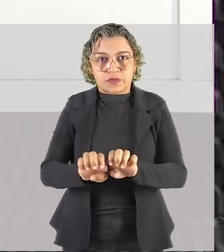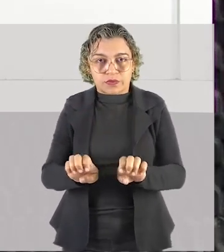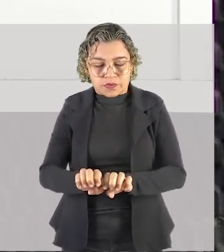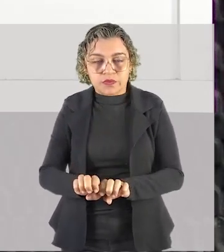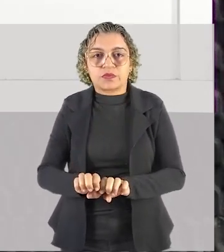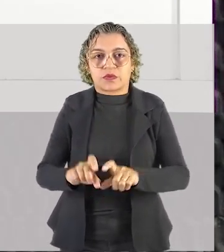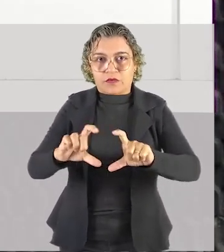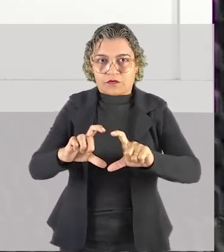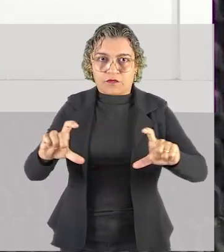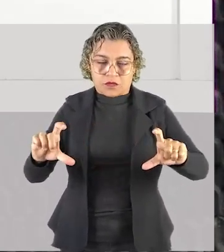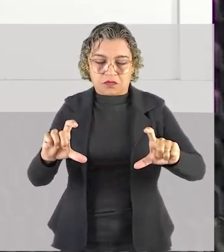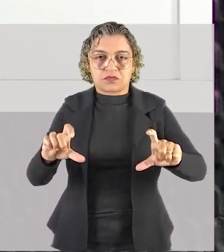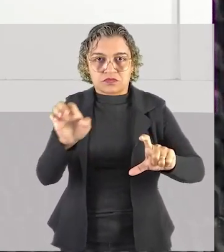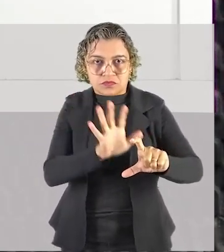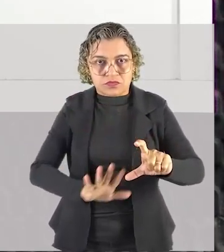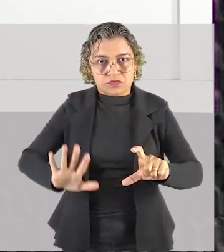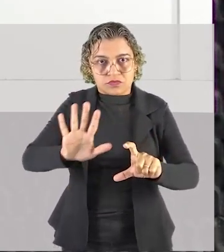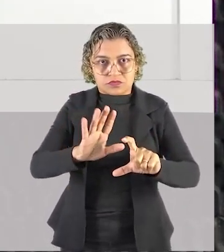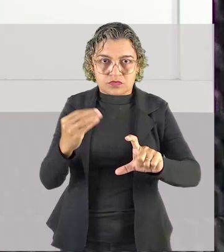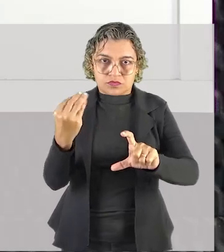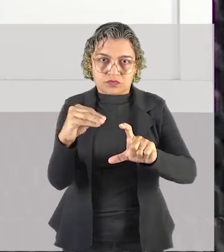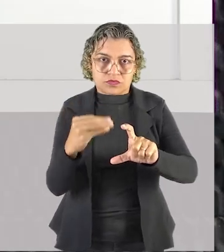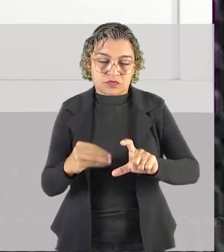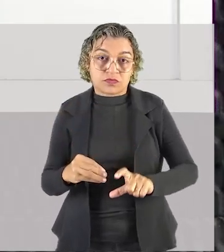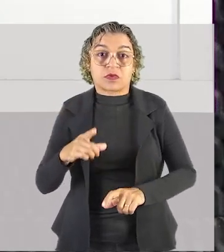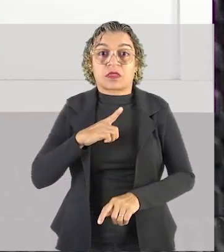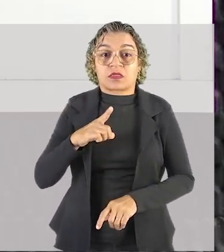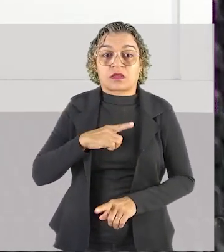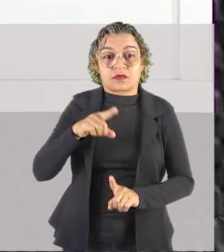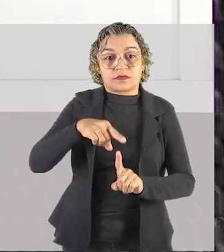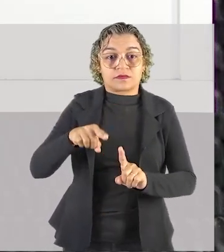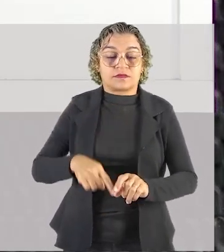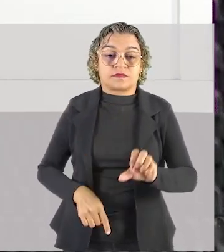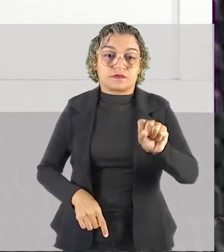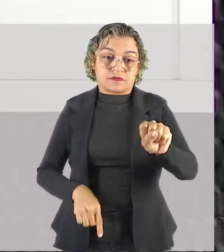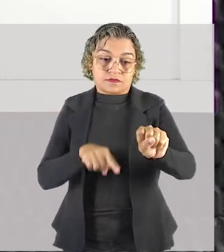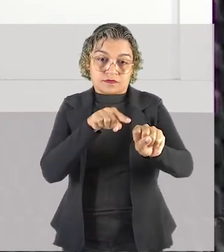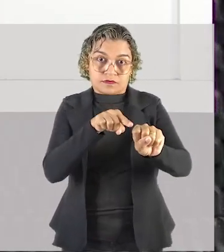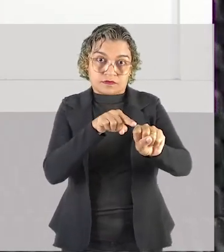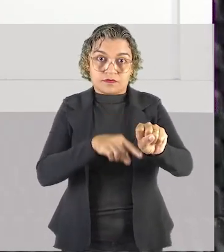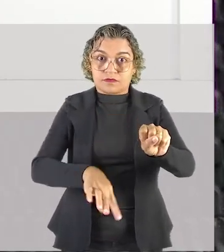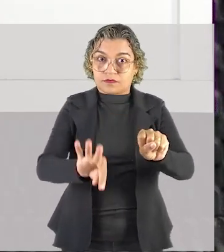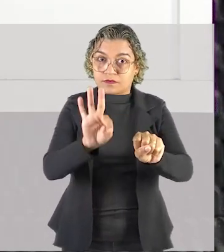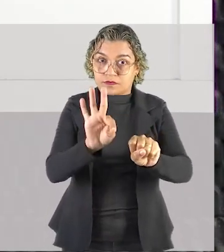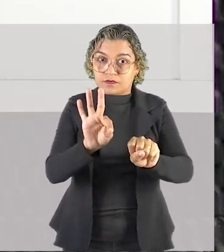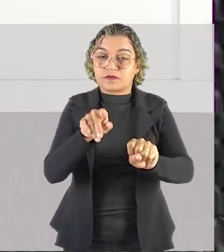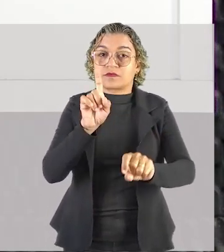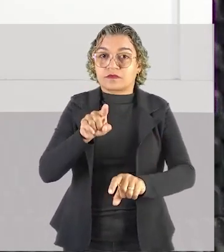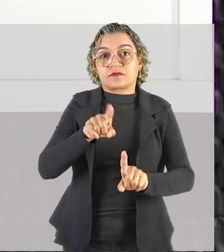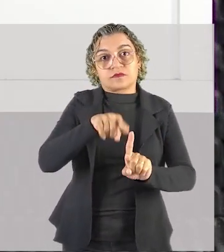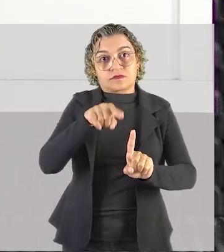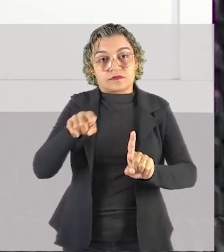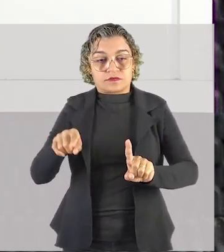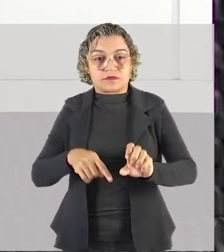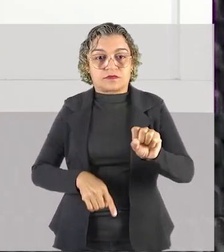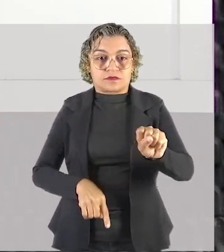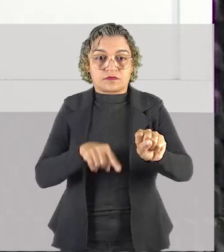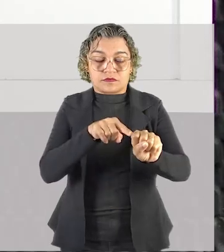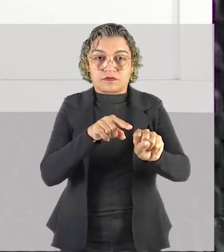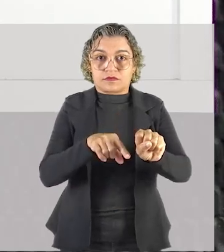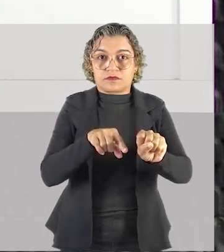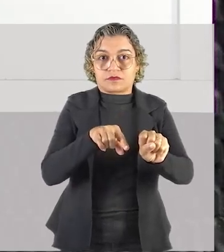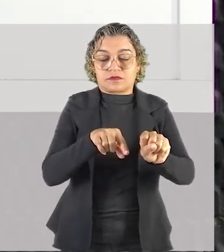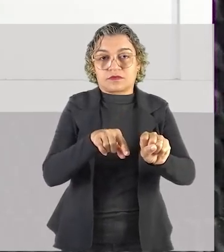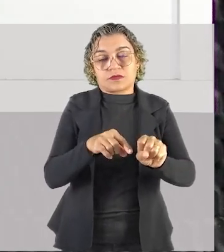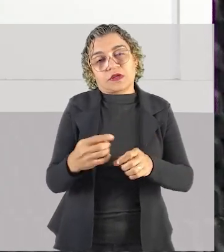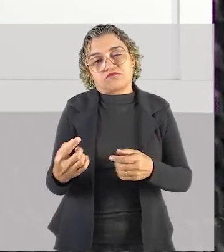colocar a forma geral dessa função. No caso, as variáveis são S e T, são as minhas variáveis, né? O S está em função de